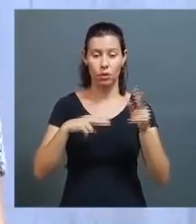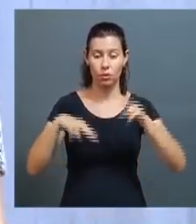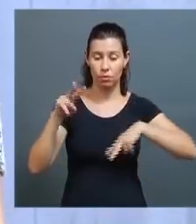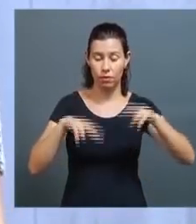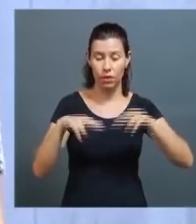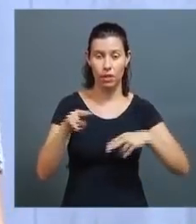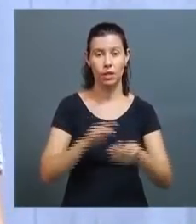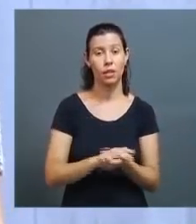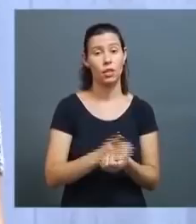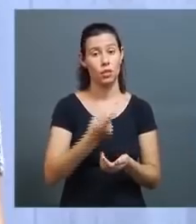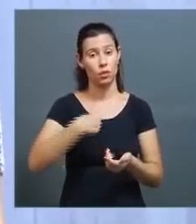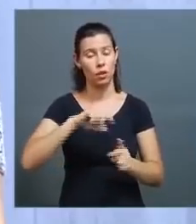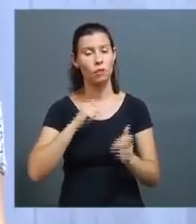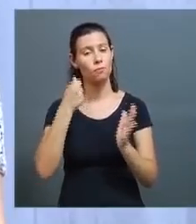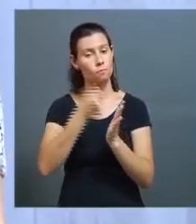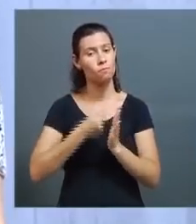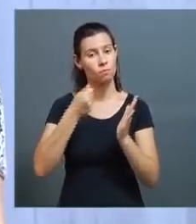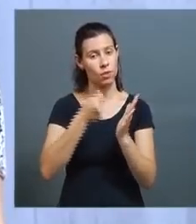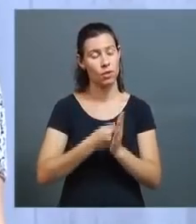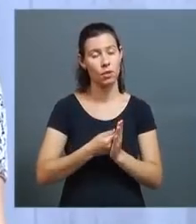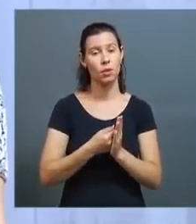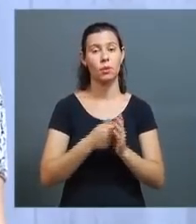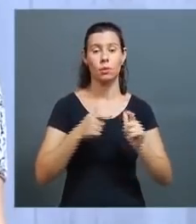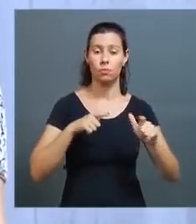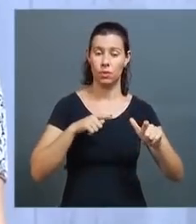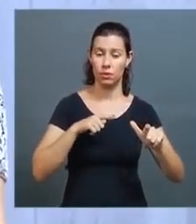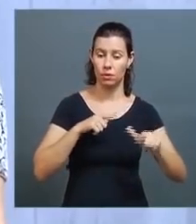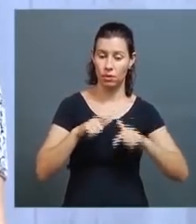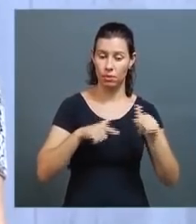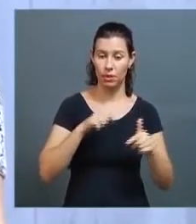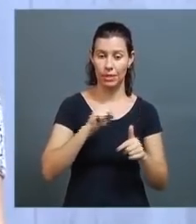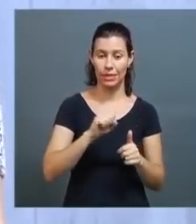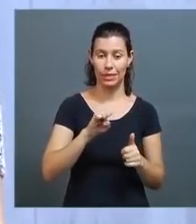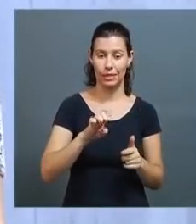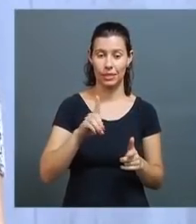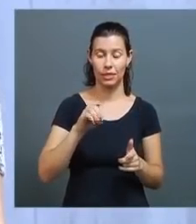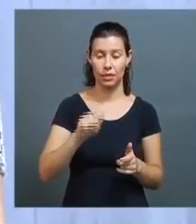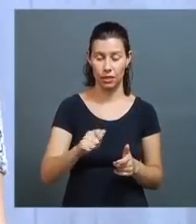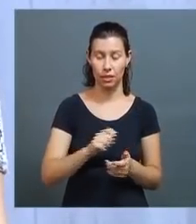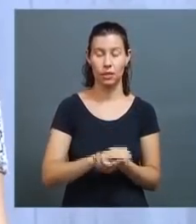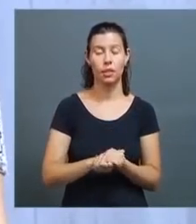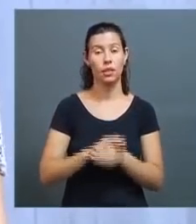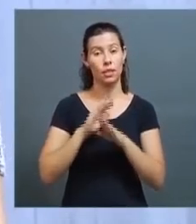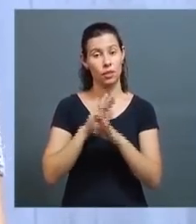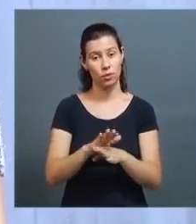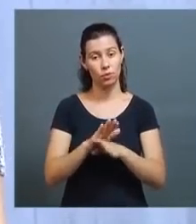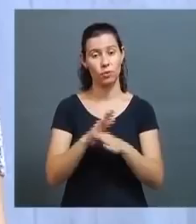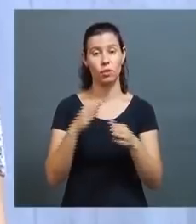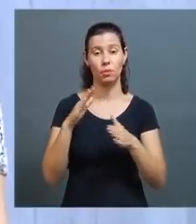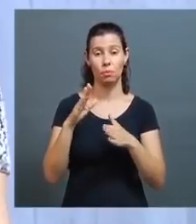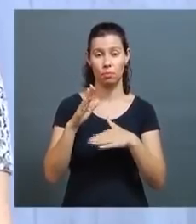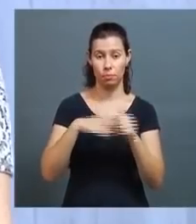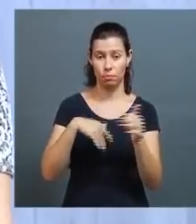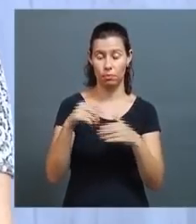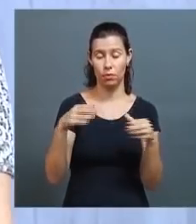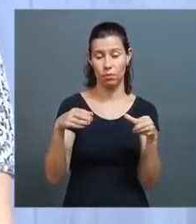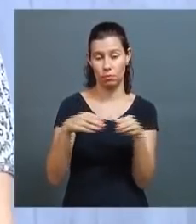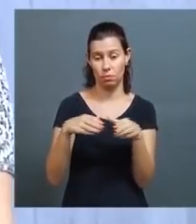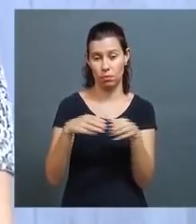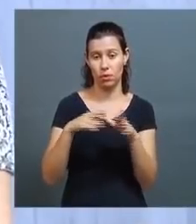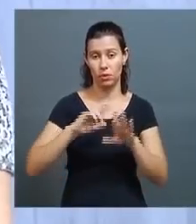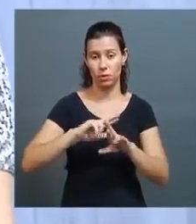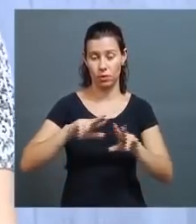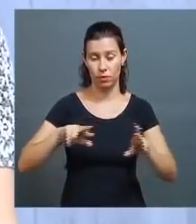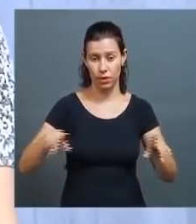esse serviço exista, que é o SEDA, Serviço Especializado em Desenvolvimento e Aprendizagem. Desde você